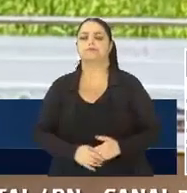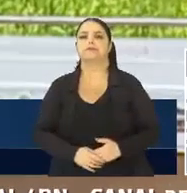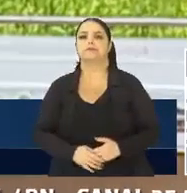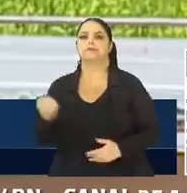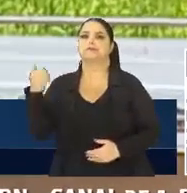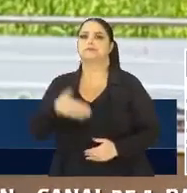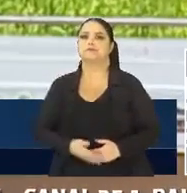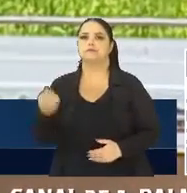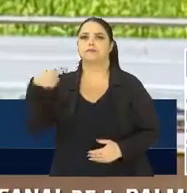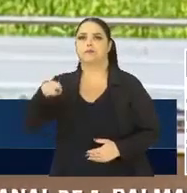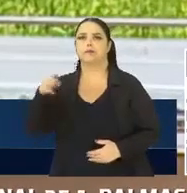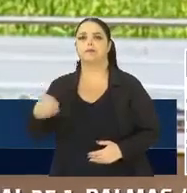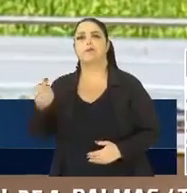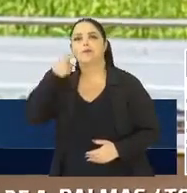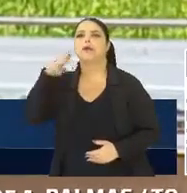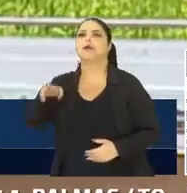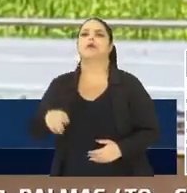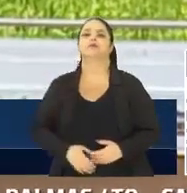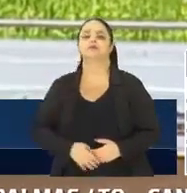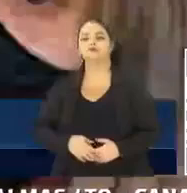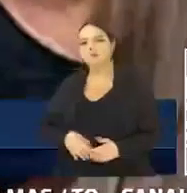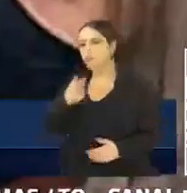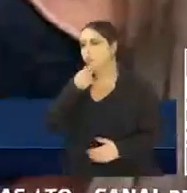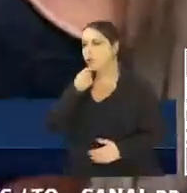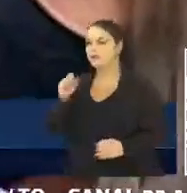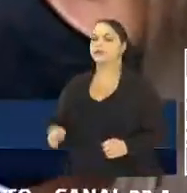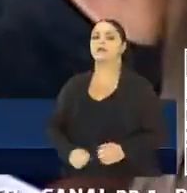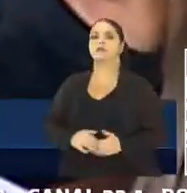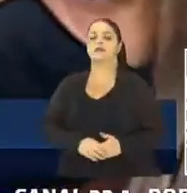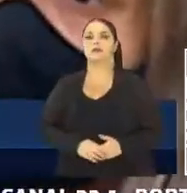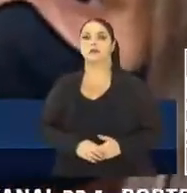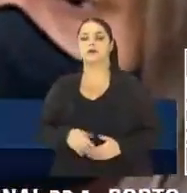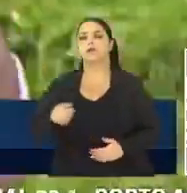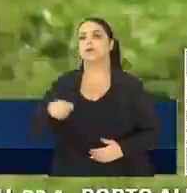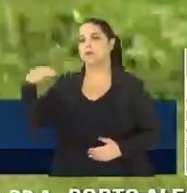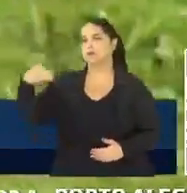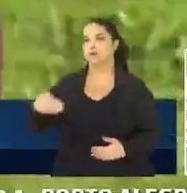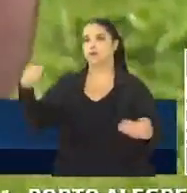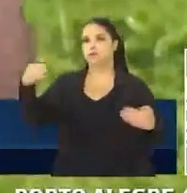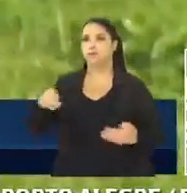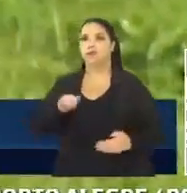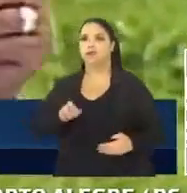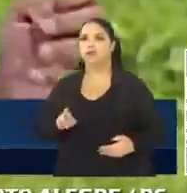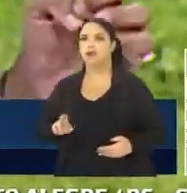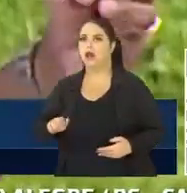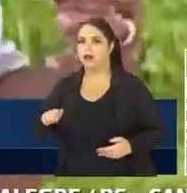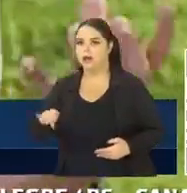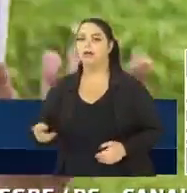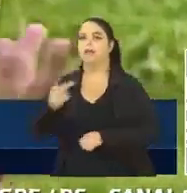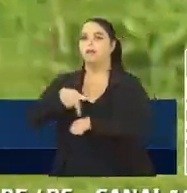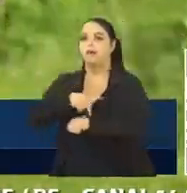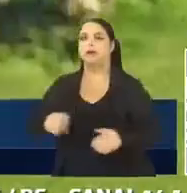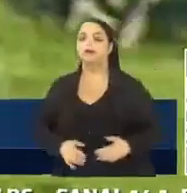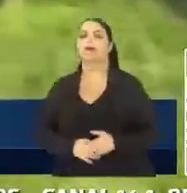enviou 1 milhão de homens. Nem no Iraque os Estados Unidos mandaram 1 milhão de homens.